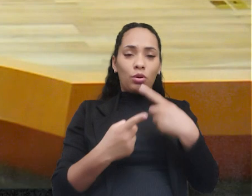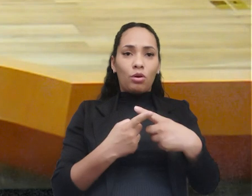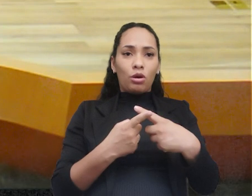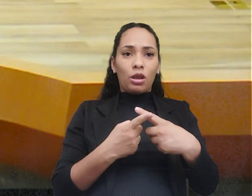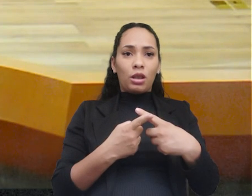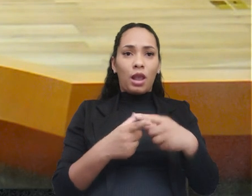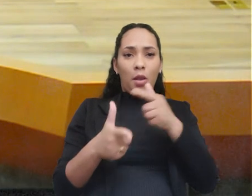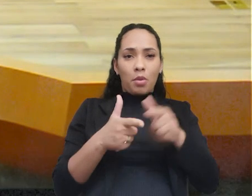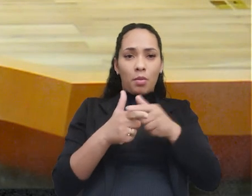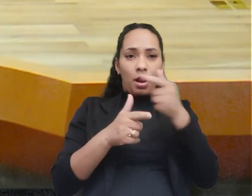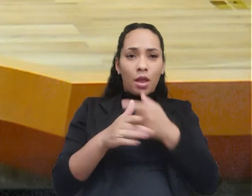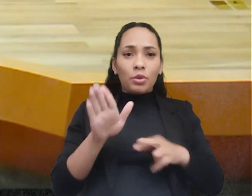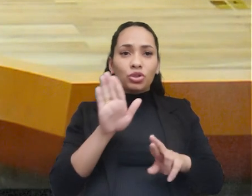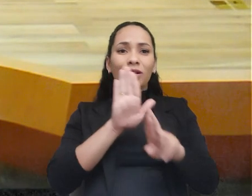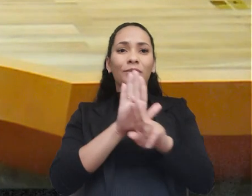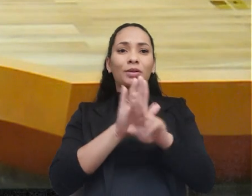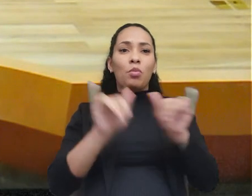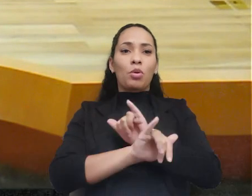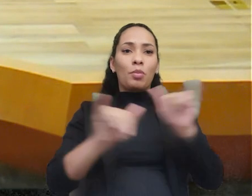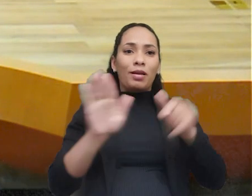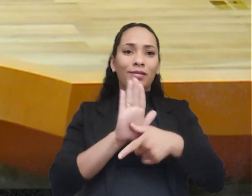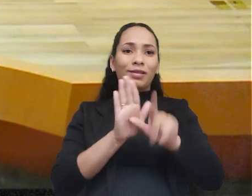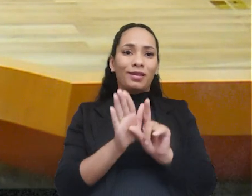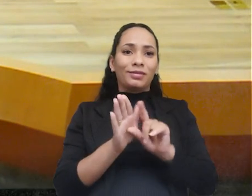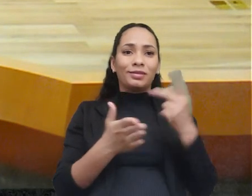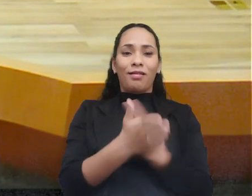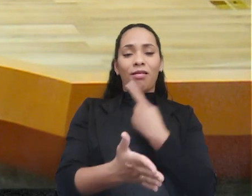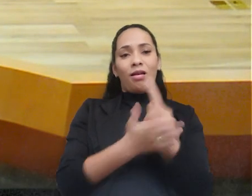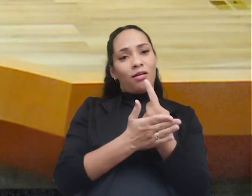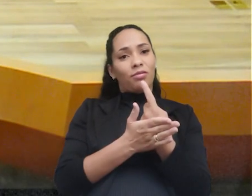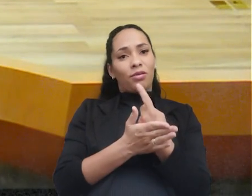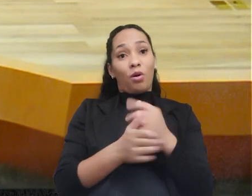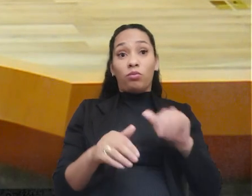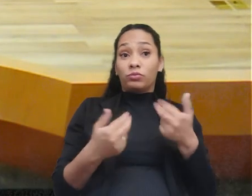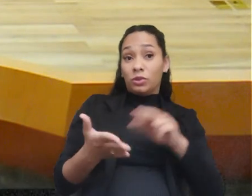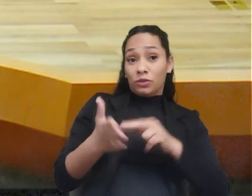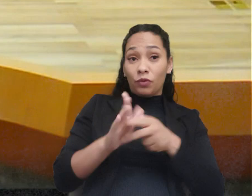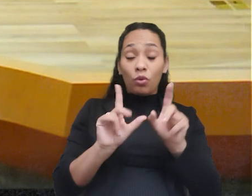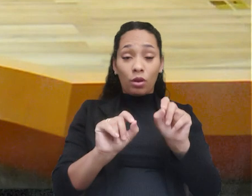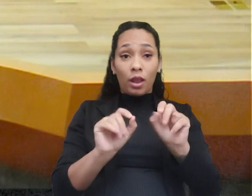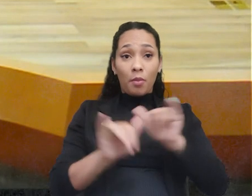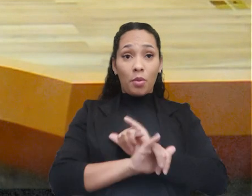em decorrência de uma representação por propaganda eleitoral irregular, ou seja, propaganda antecipada.